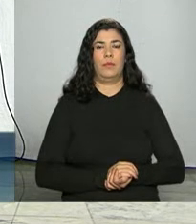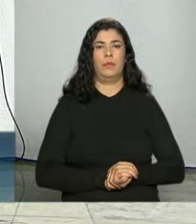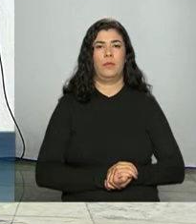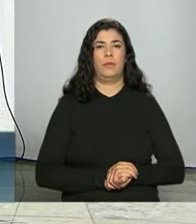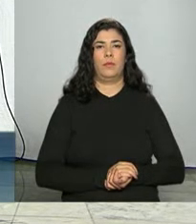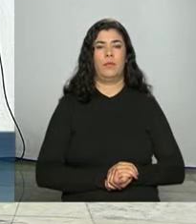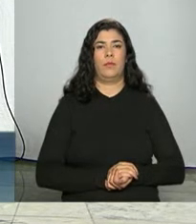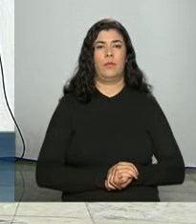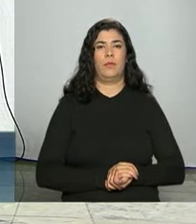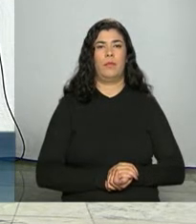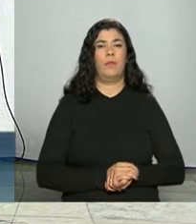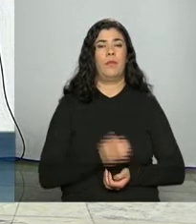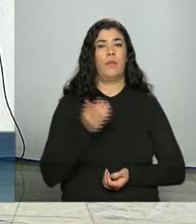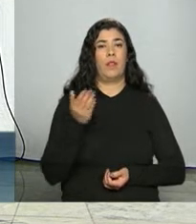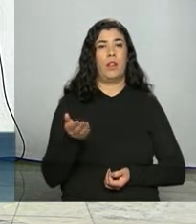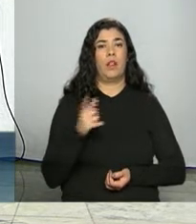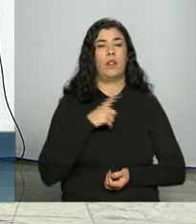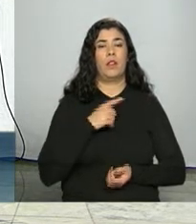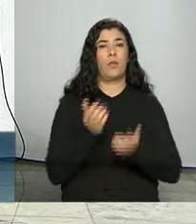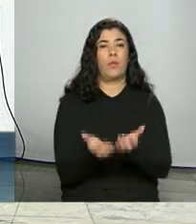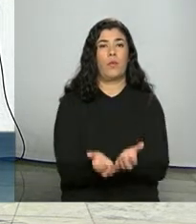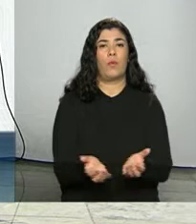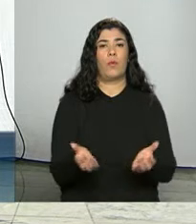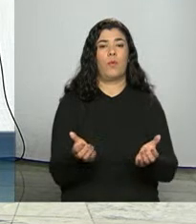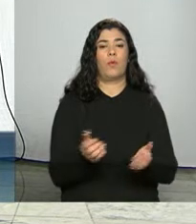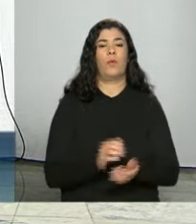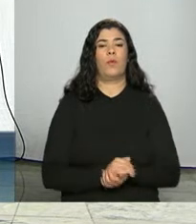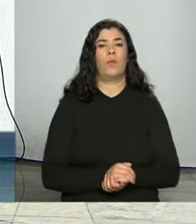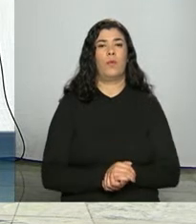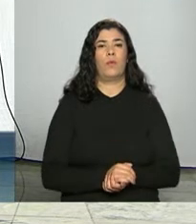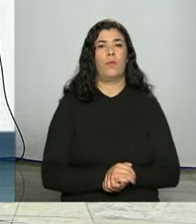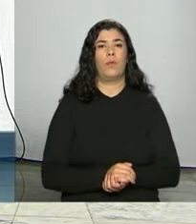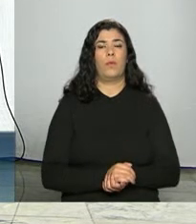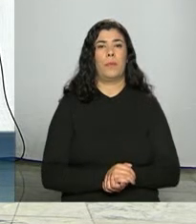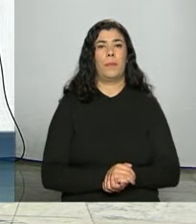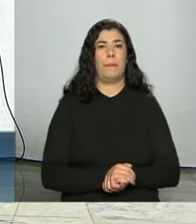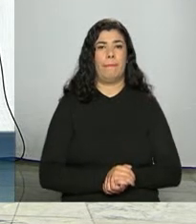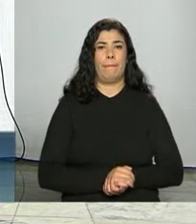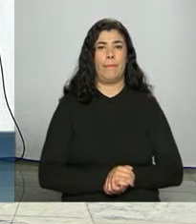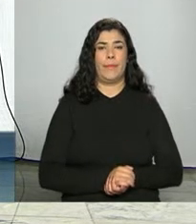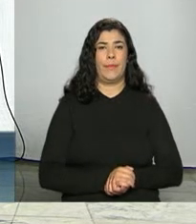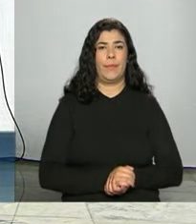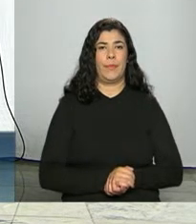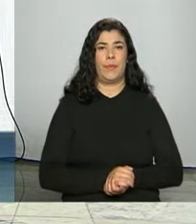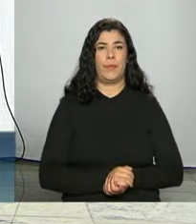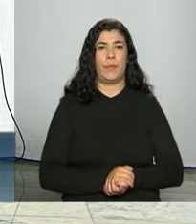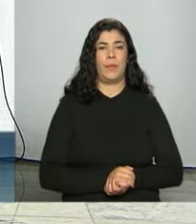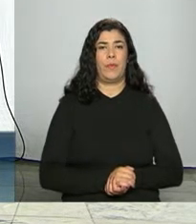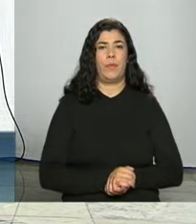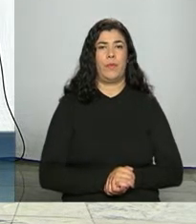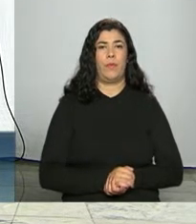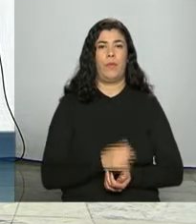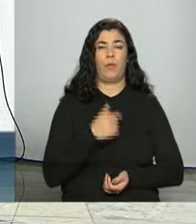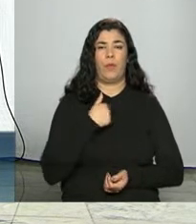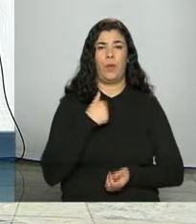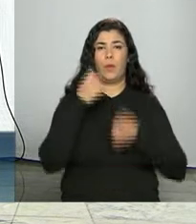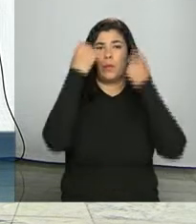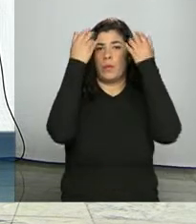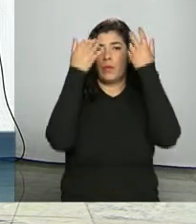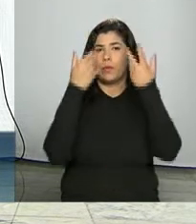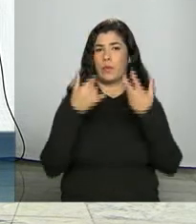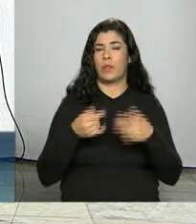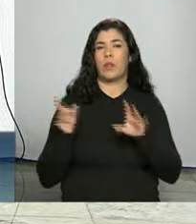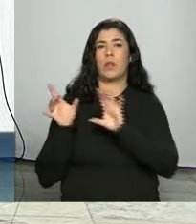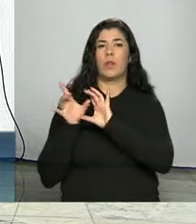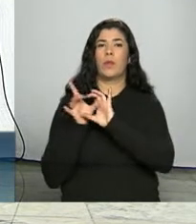e agora ele vai falar de Cantareira em São Paulo fazer anteriormente Então eu fui eu fiz uma menção geral sobre o contexto